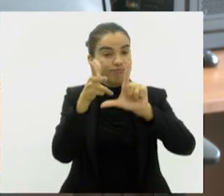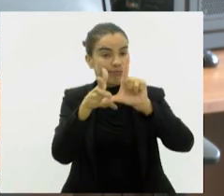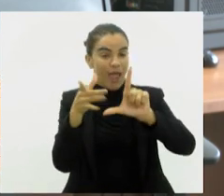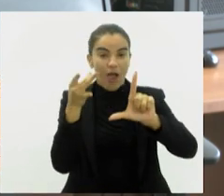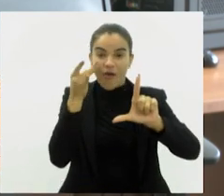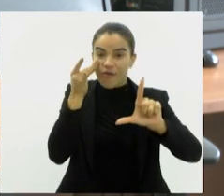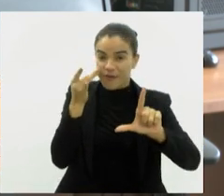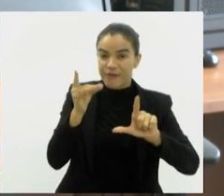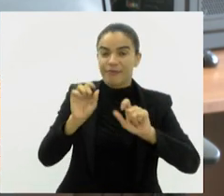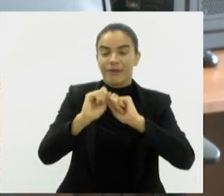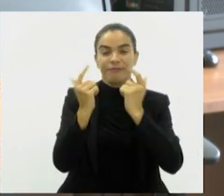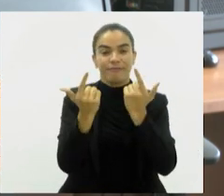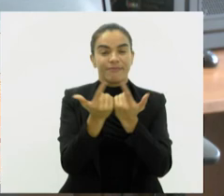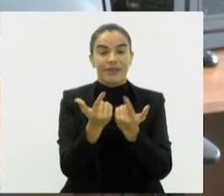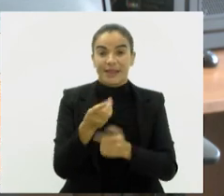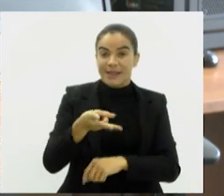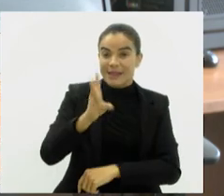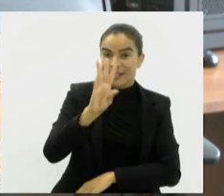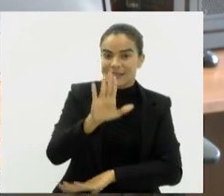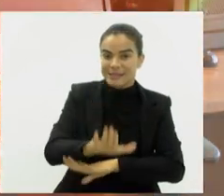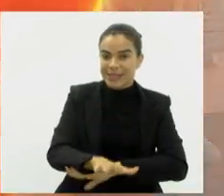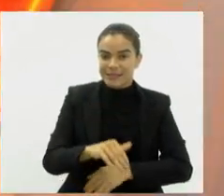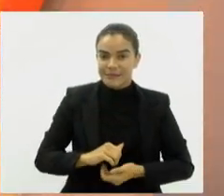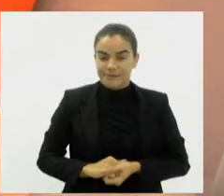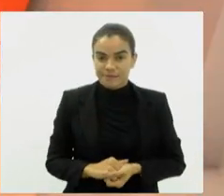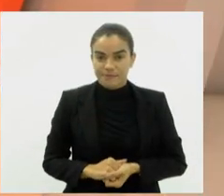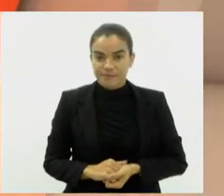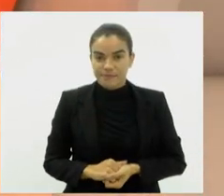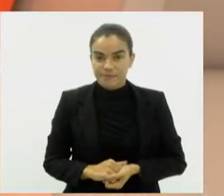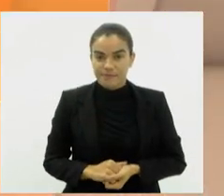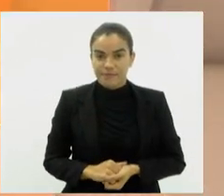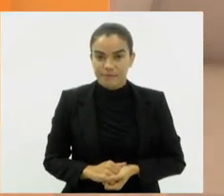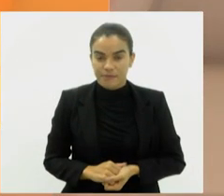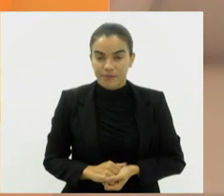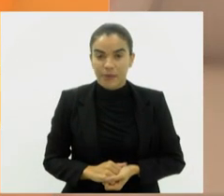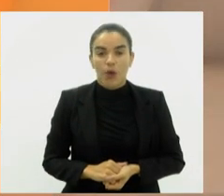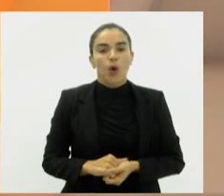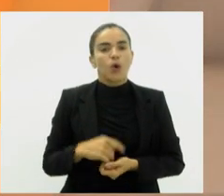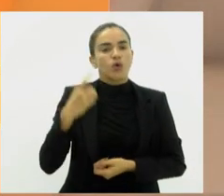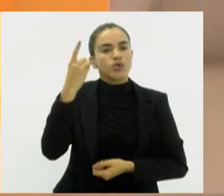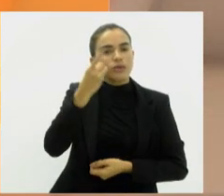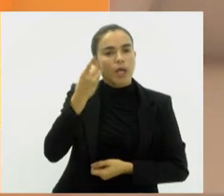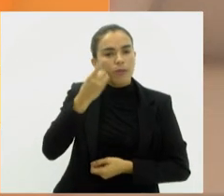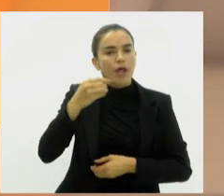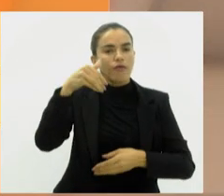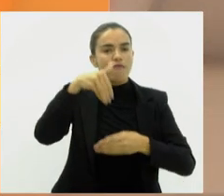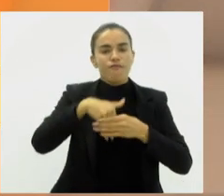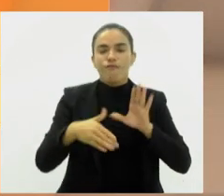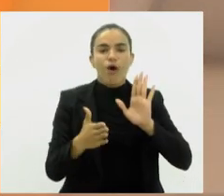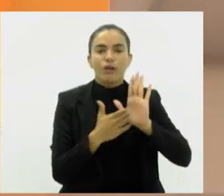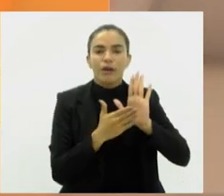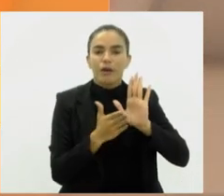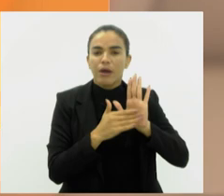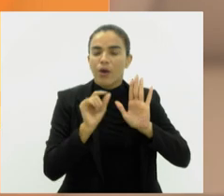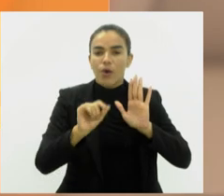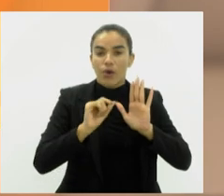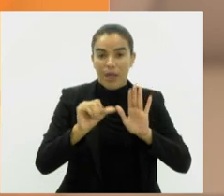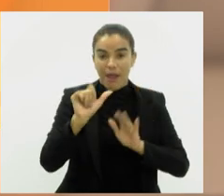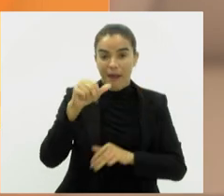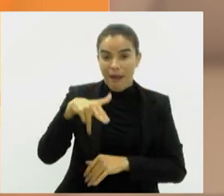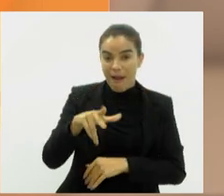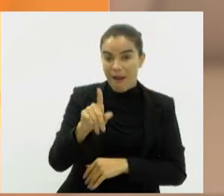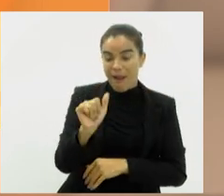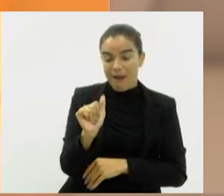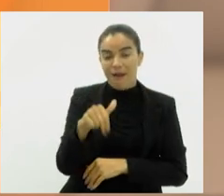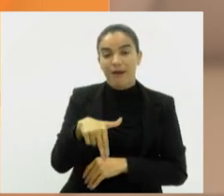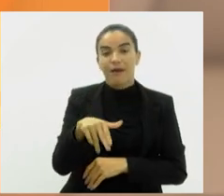TV Alerj a partir das 15h. Os parlamentares votam proposta dos deputados Alan Lopes e